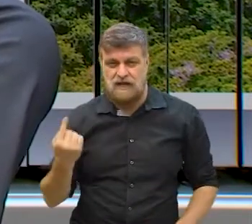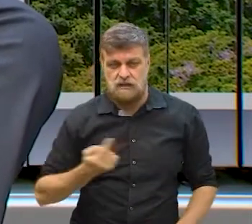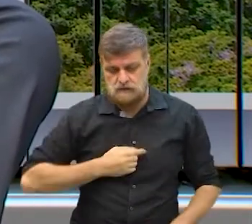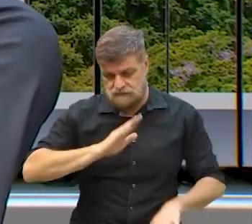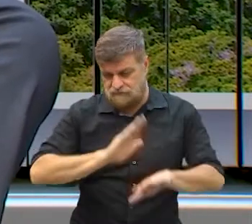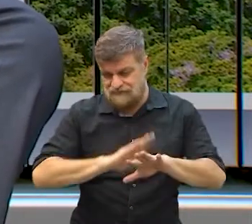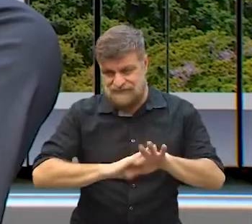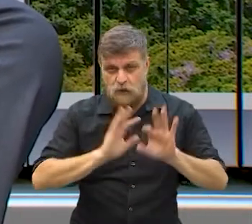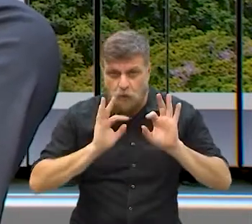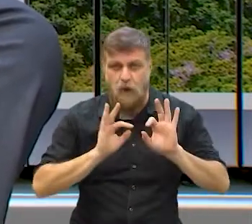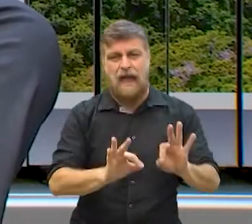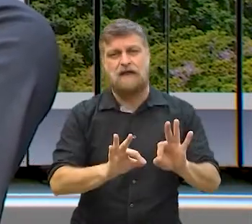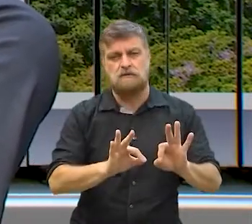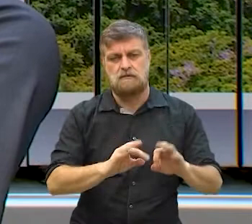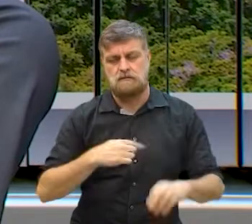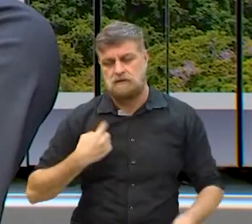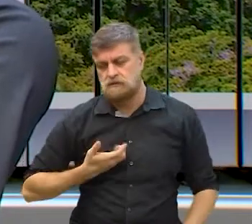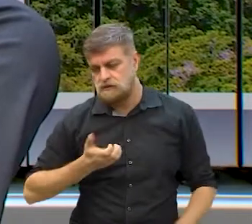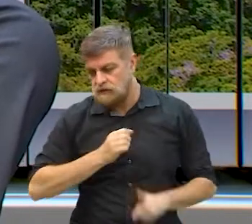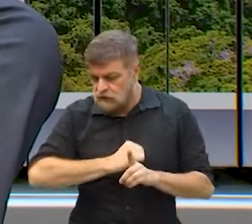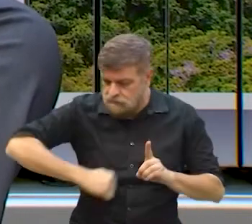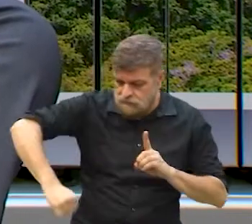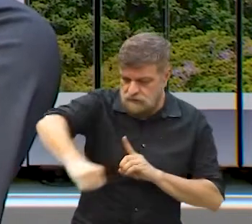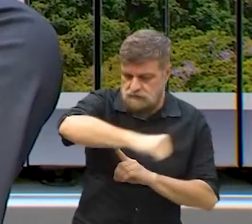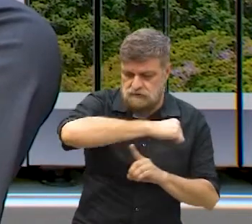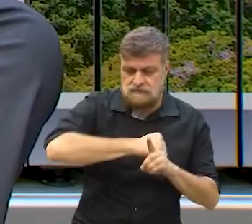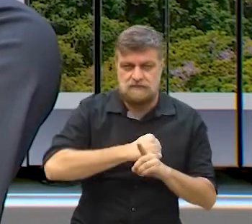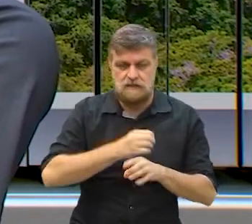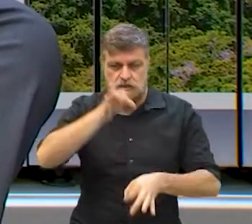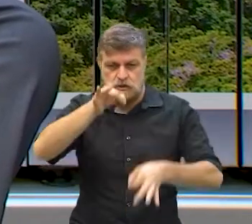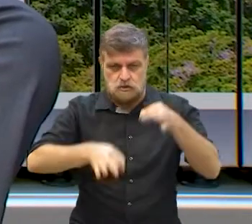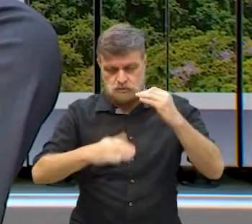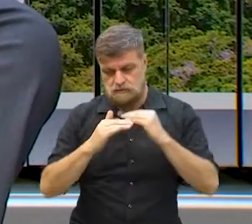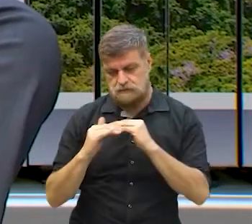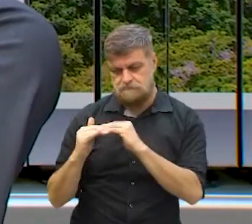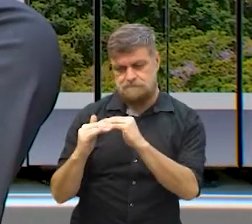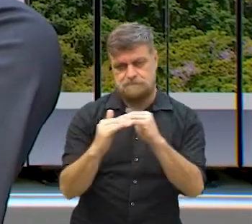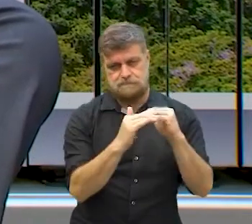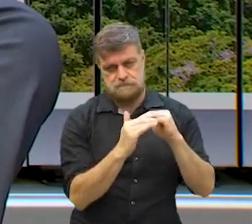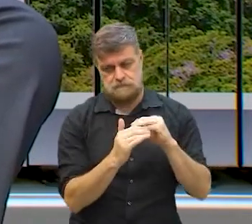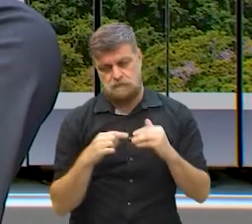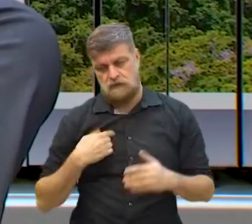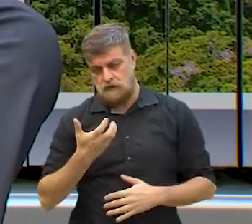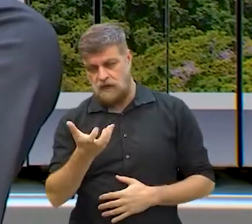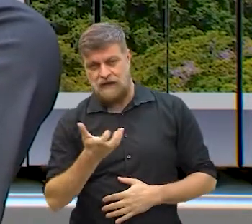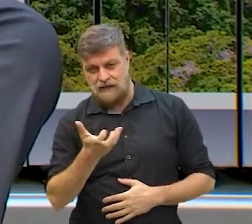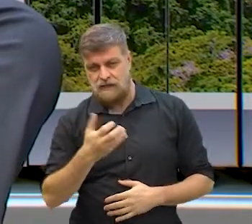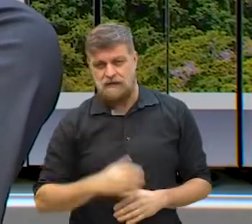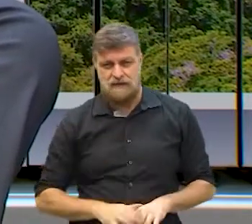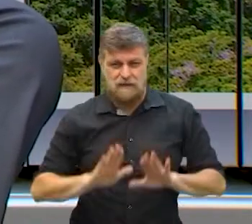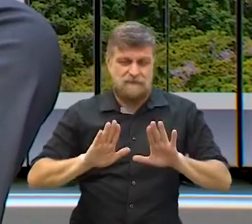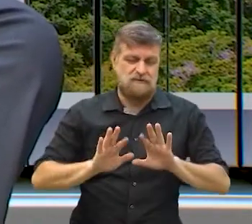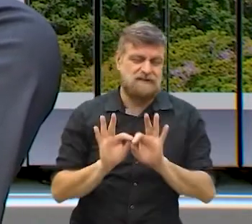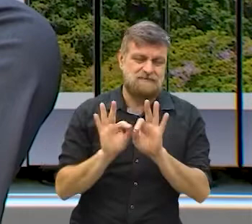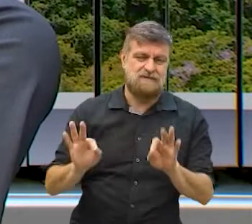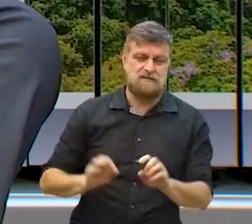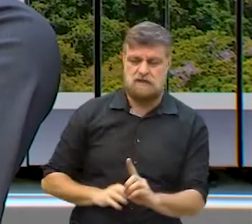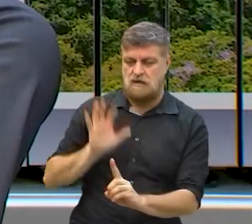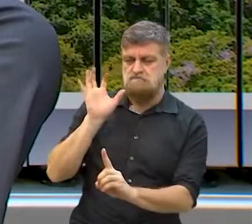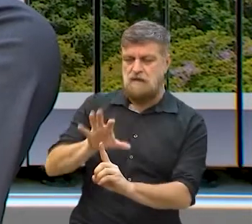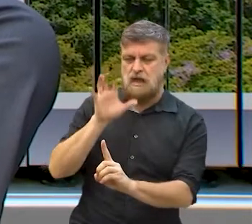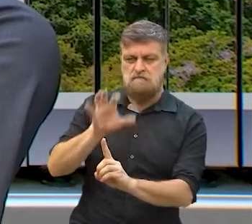diferente, que a gente faça isso porque é o certo fazer. A gente quer uma sociedade realmente mais justa, mais correta, e a gente não